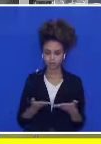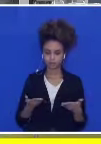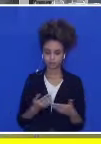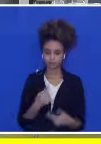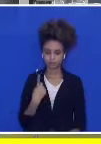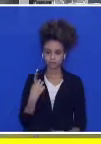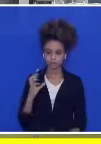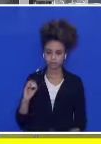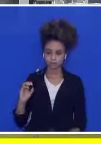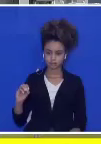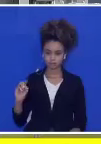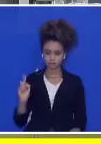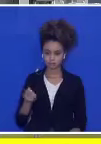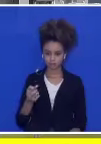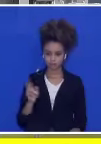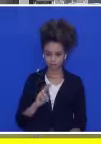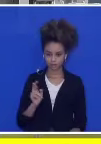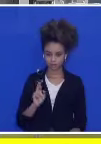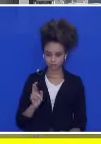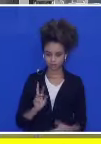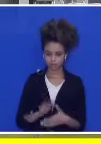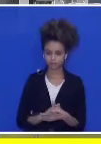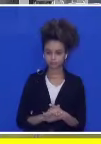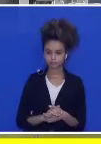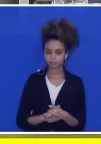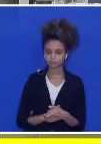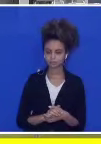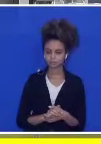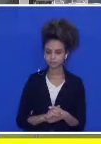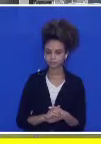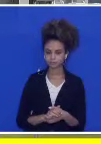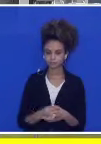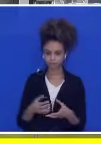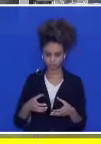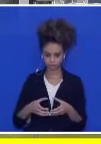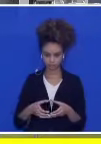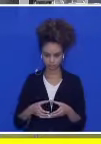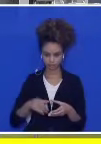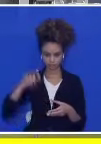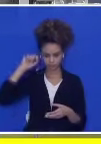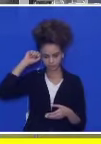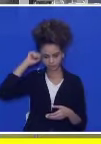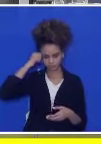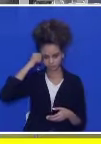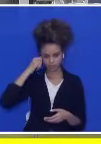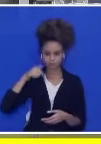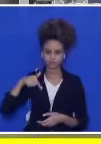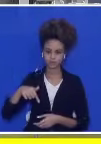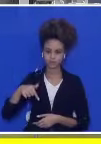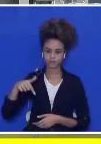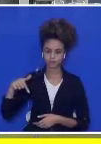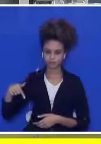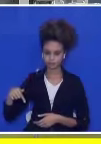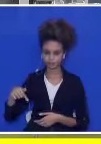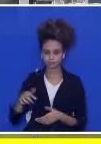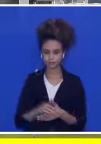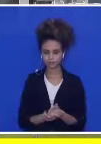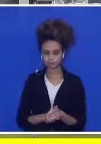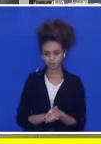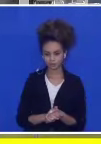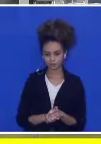de 100 mil reais. Bola preta, número 77. Preta, 77.